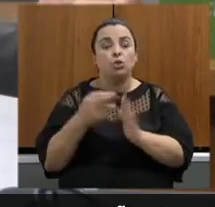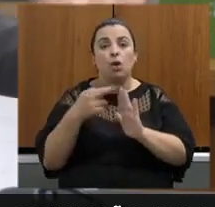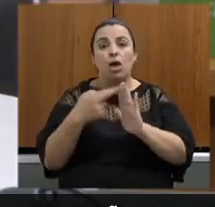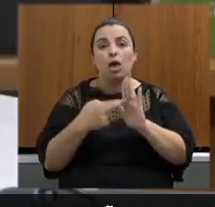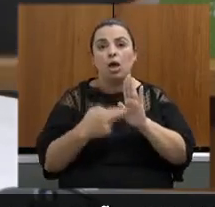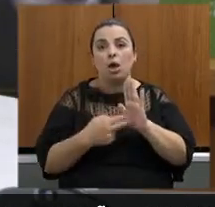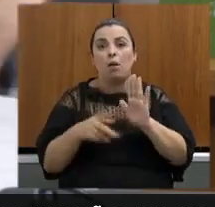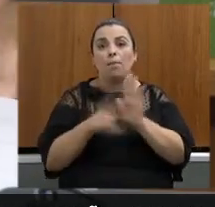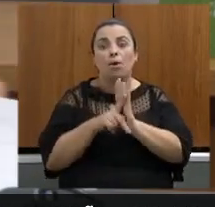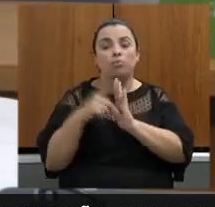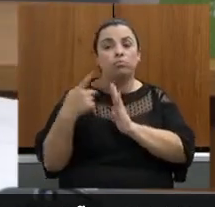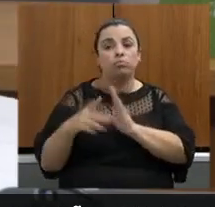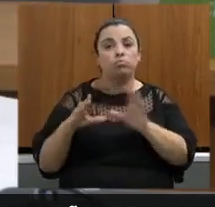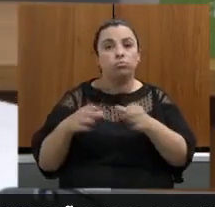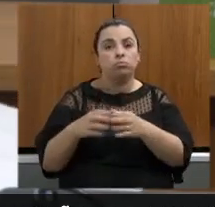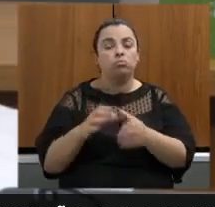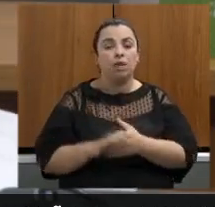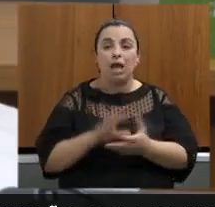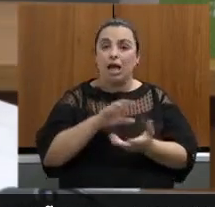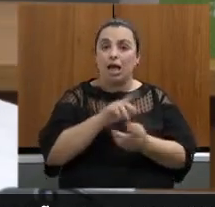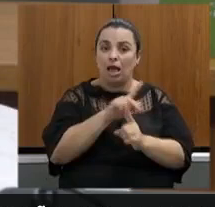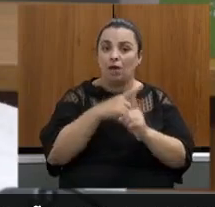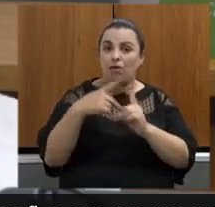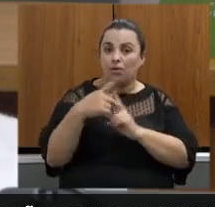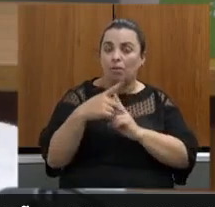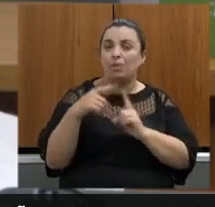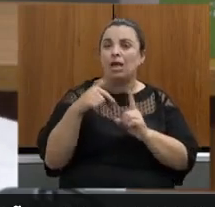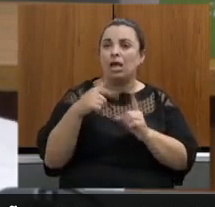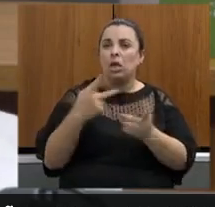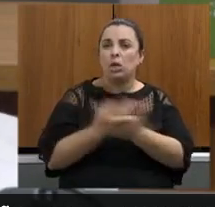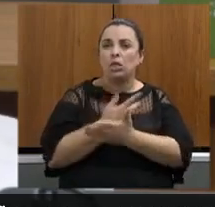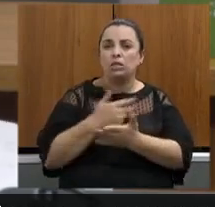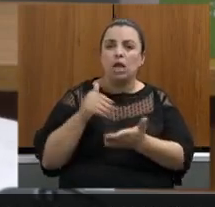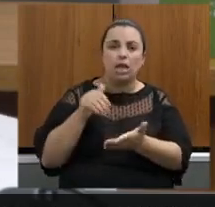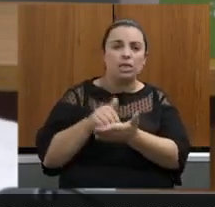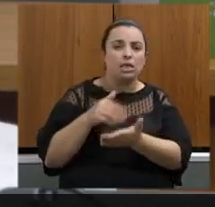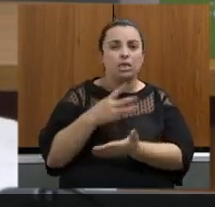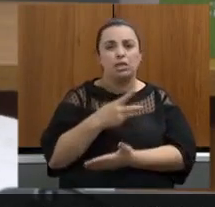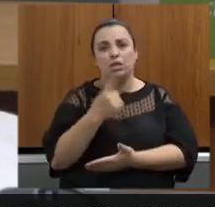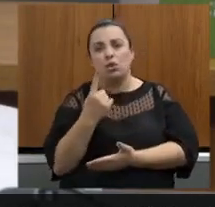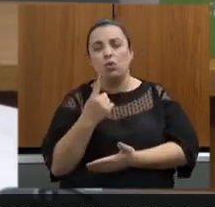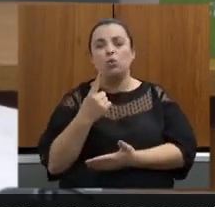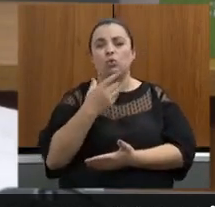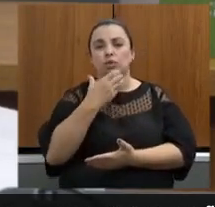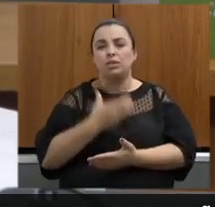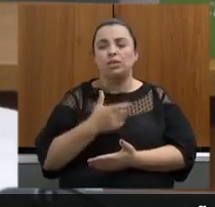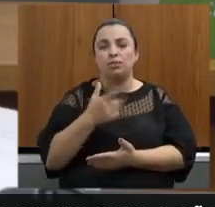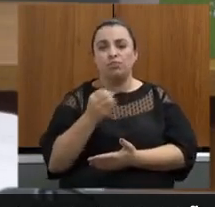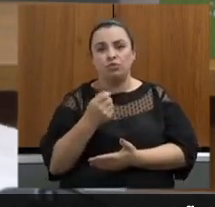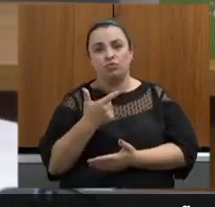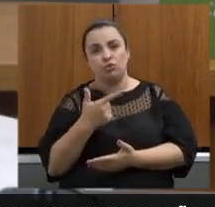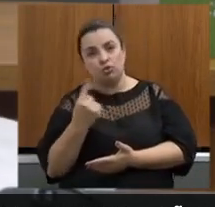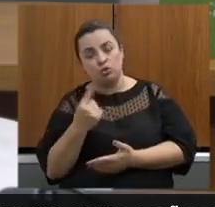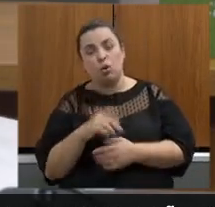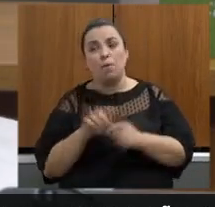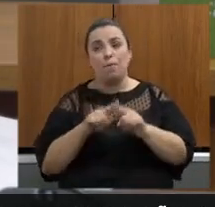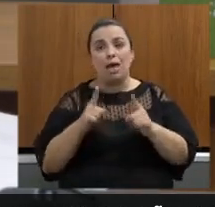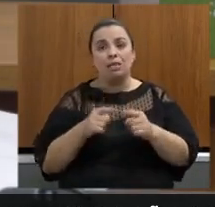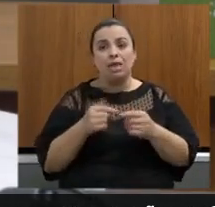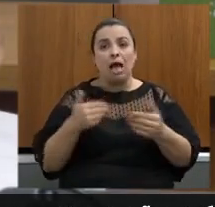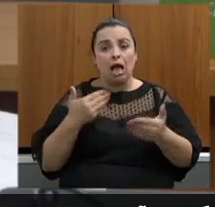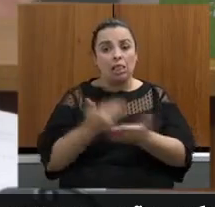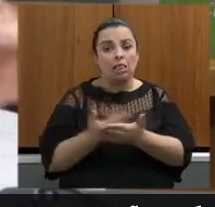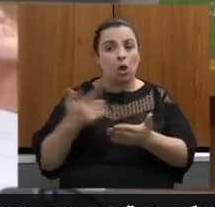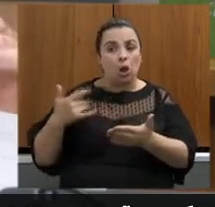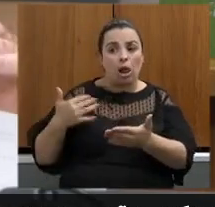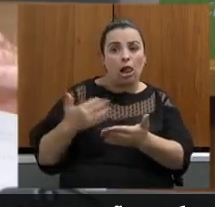13954 ela perdurou até dezembro até trinta e o desenho 2021 Mas de lá para cá não tem